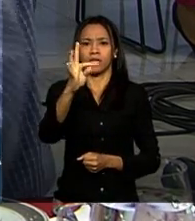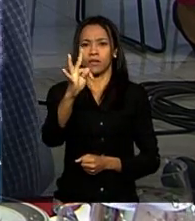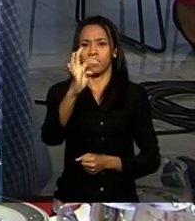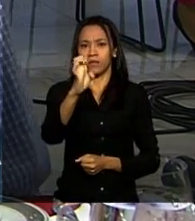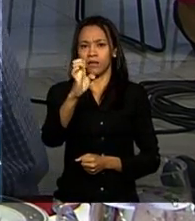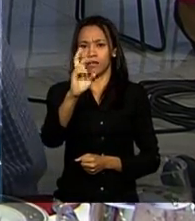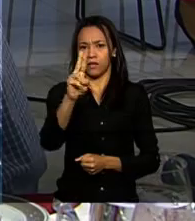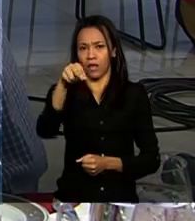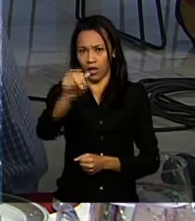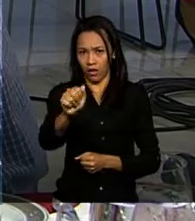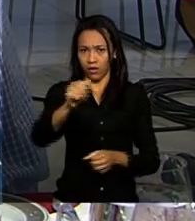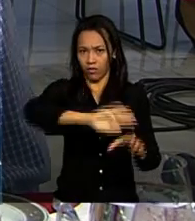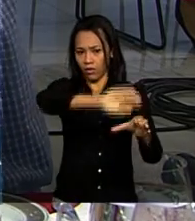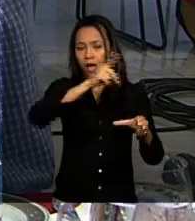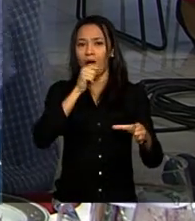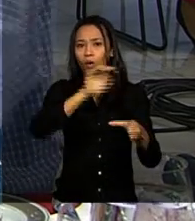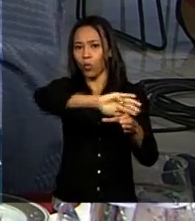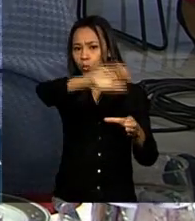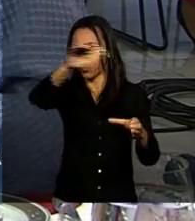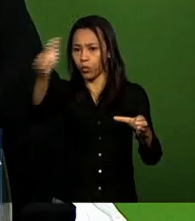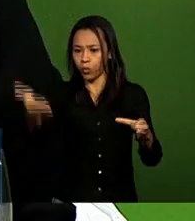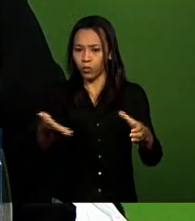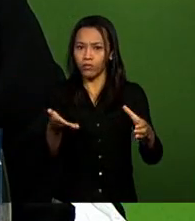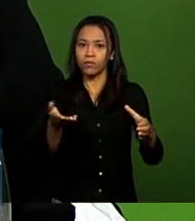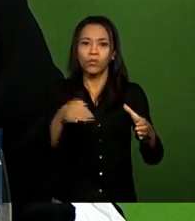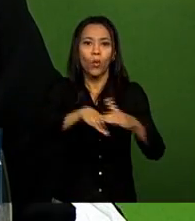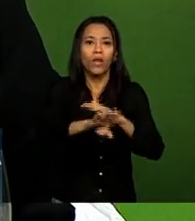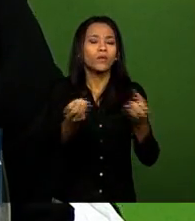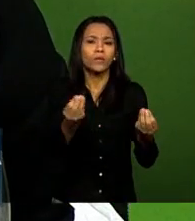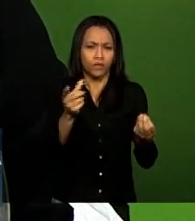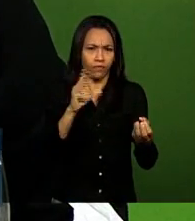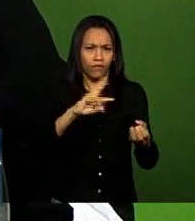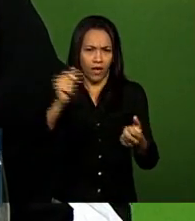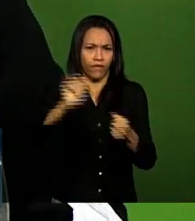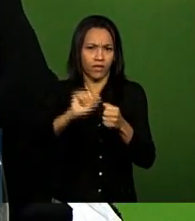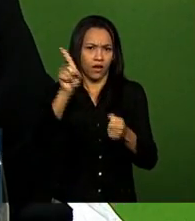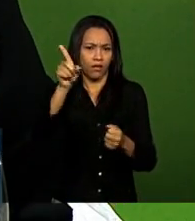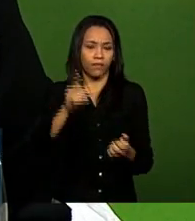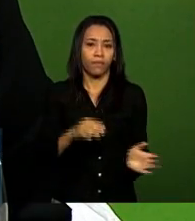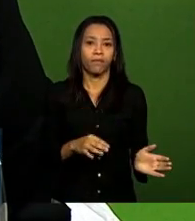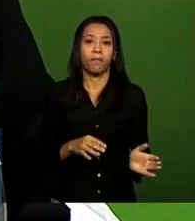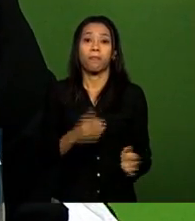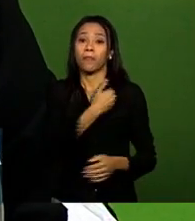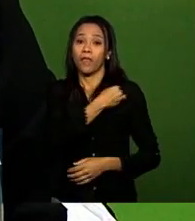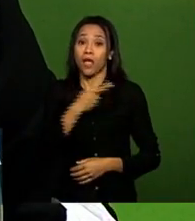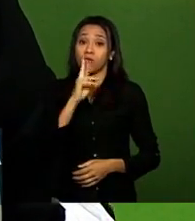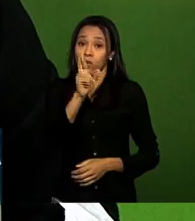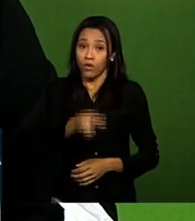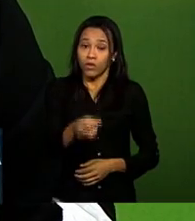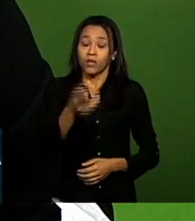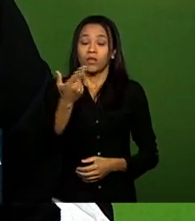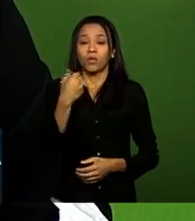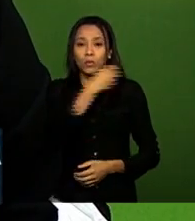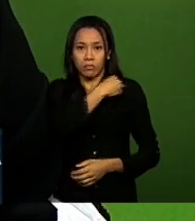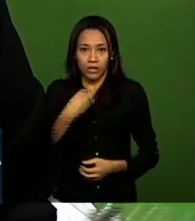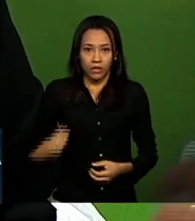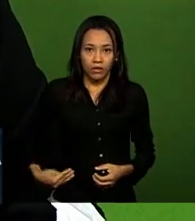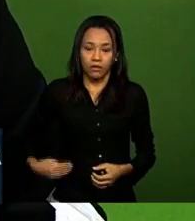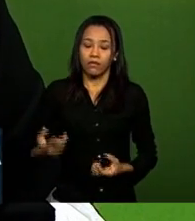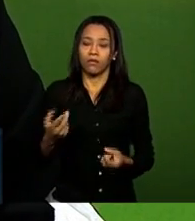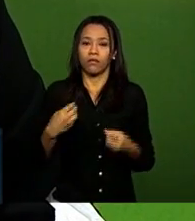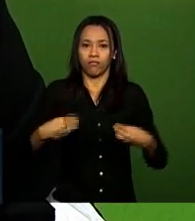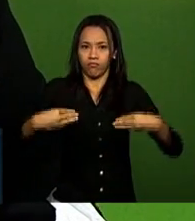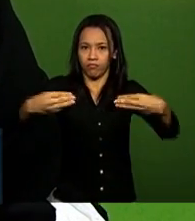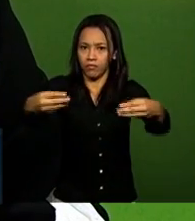coisa importante nós temos obviamente a presidenta Dilma o governo os Ministérios especialmente responsáveis TM acompanhado as agências